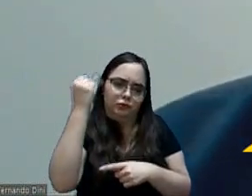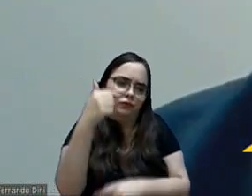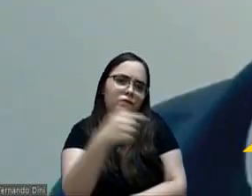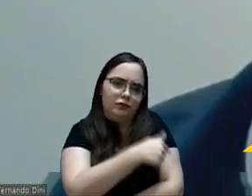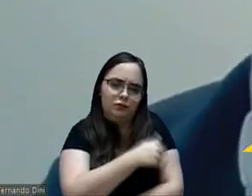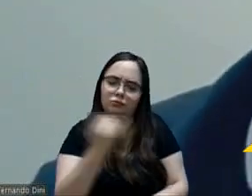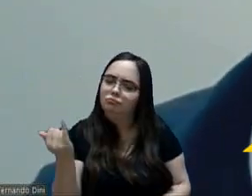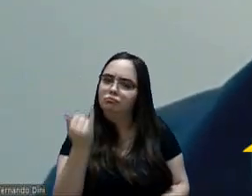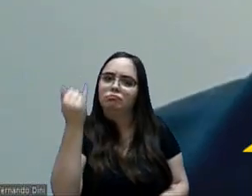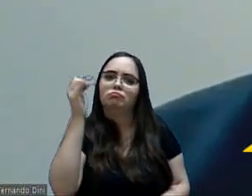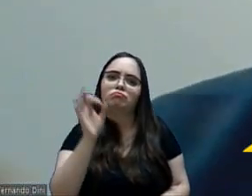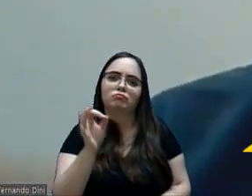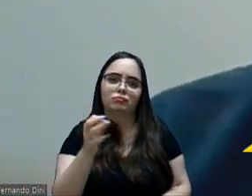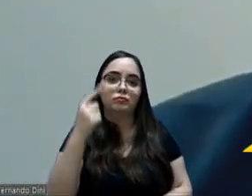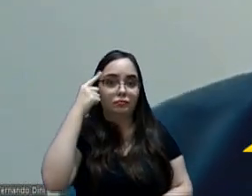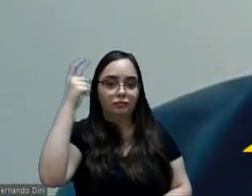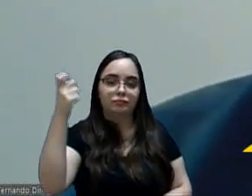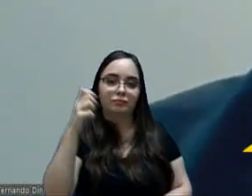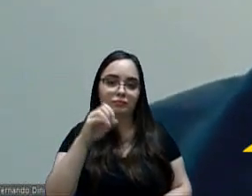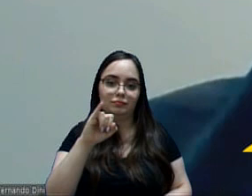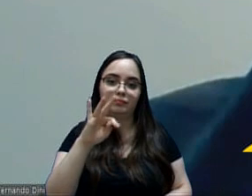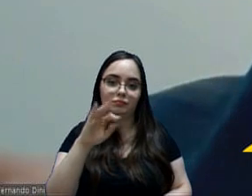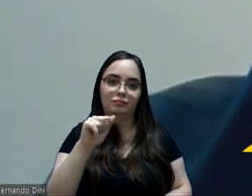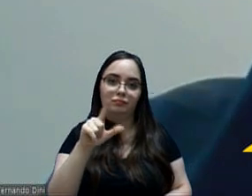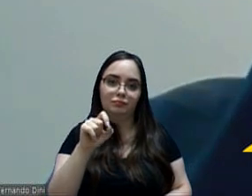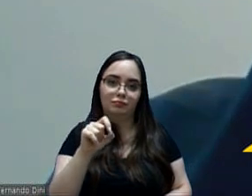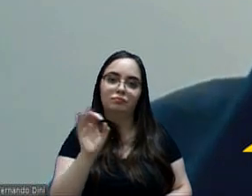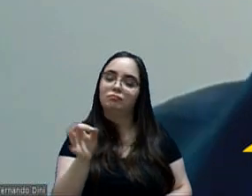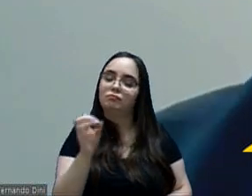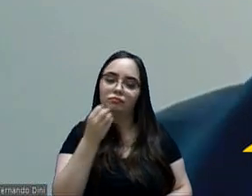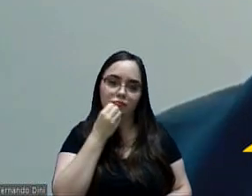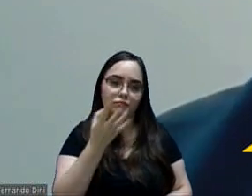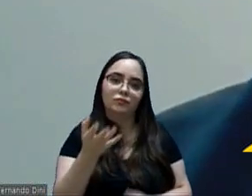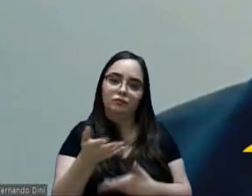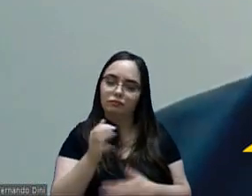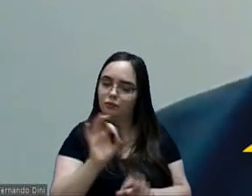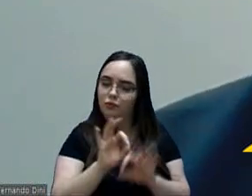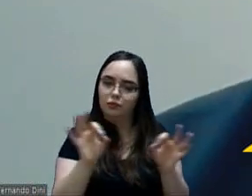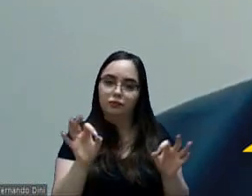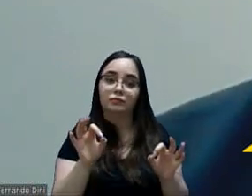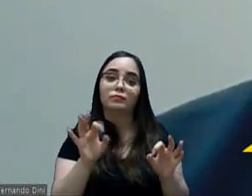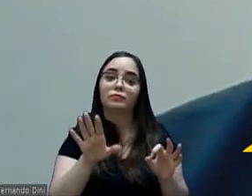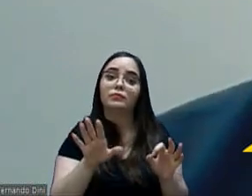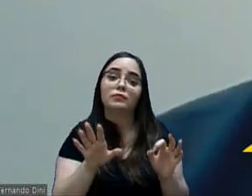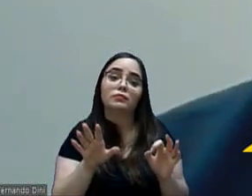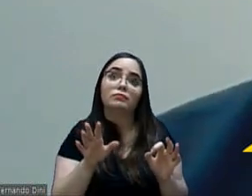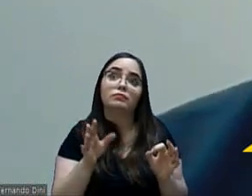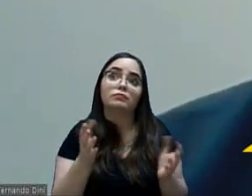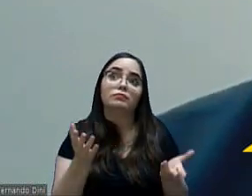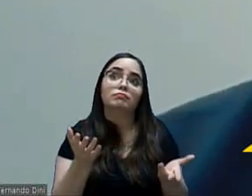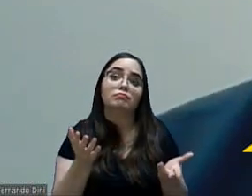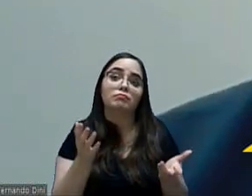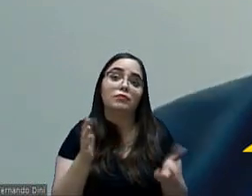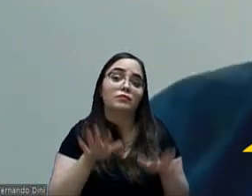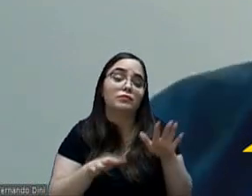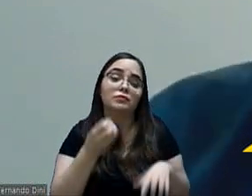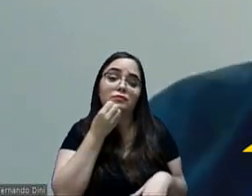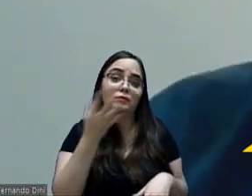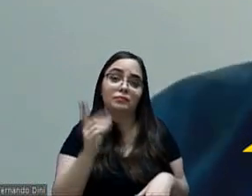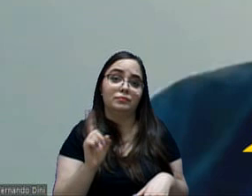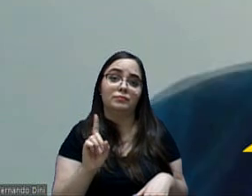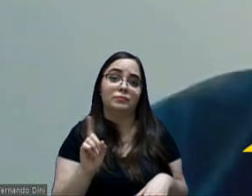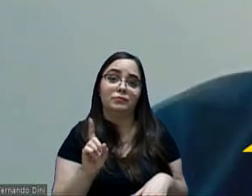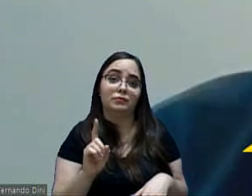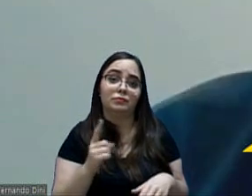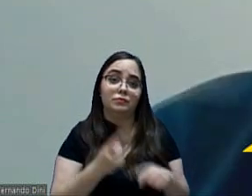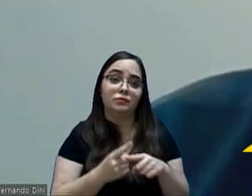A ideia do colega Ítalo, ela é bem-vinda, mas não é viável, porque não é